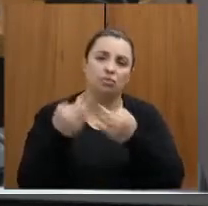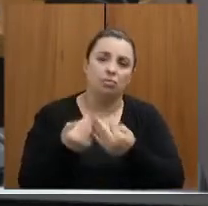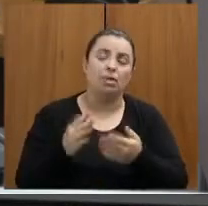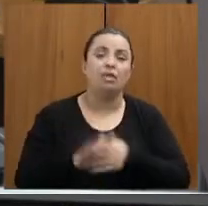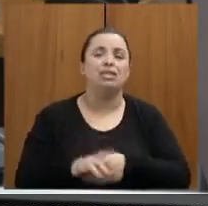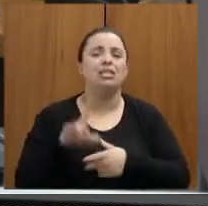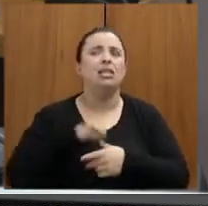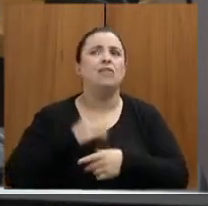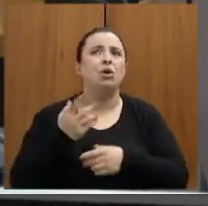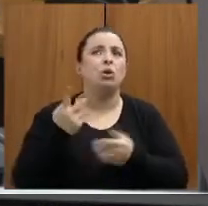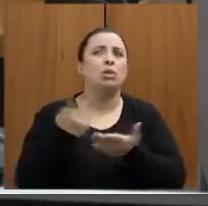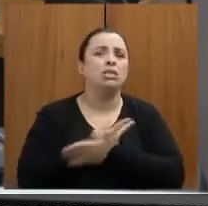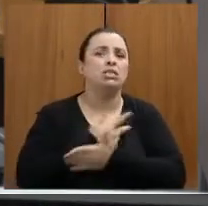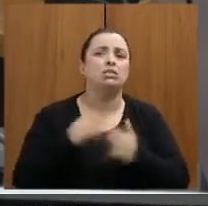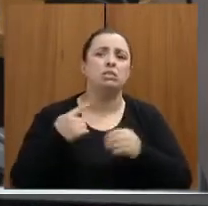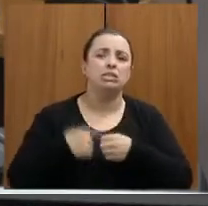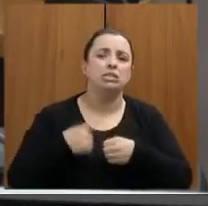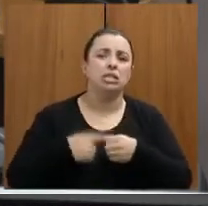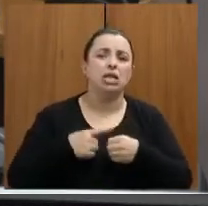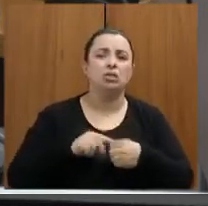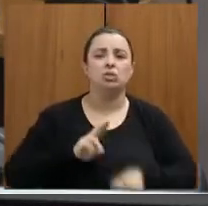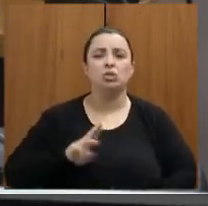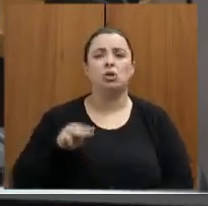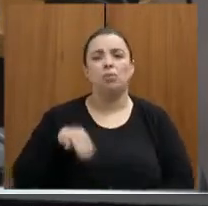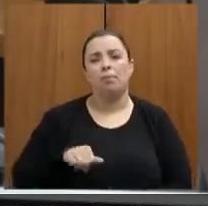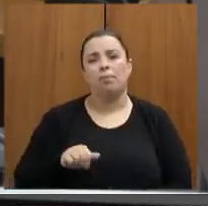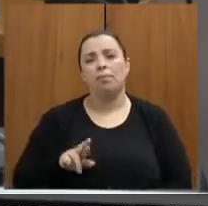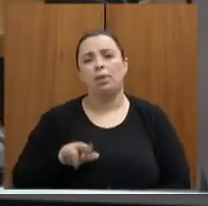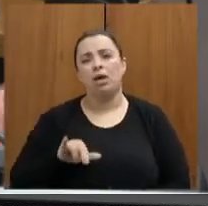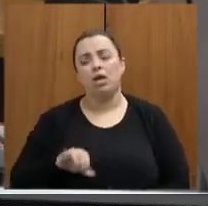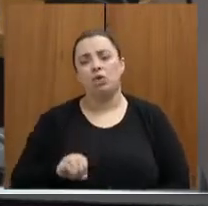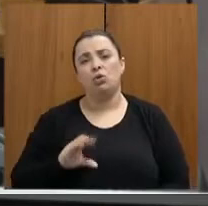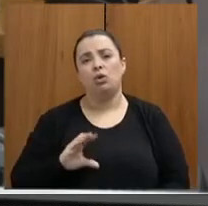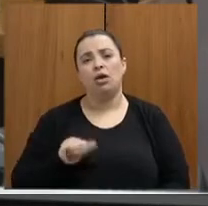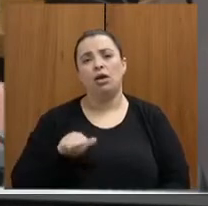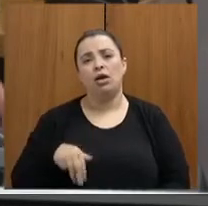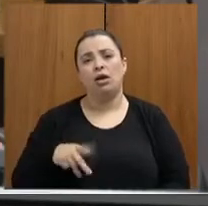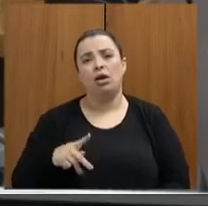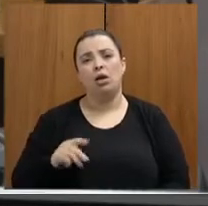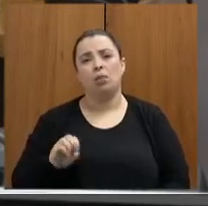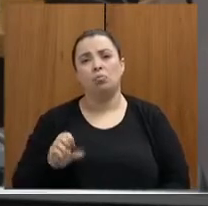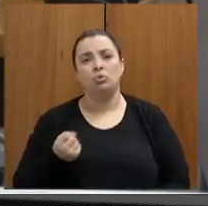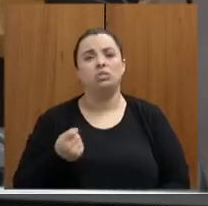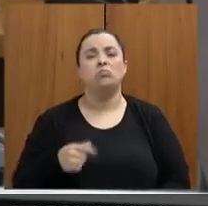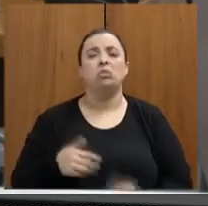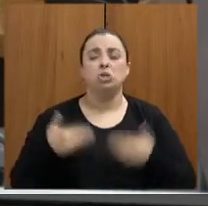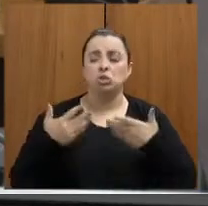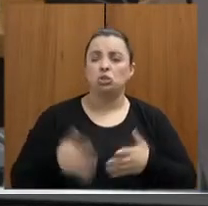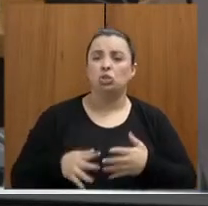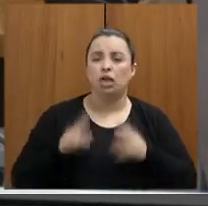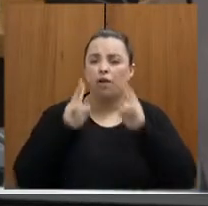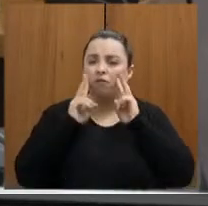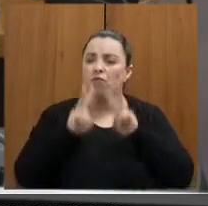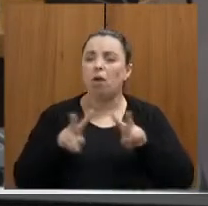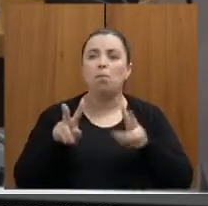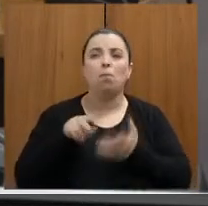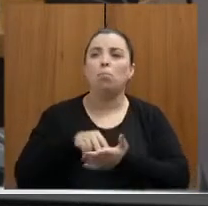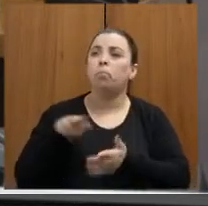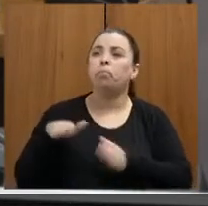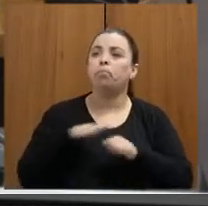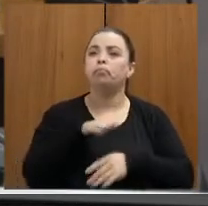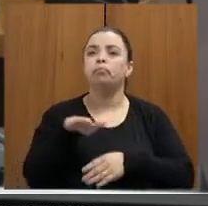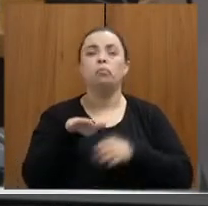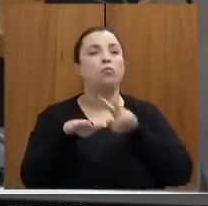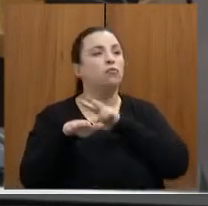uma O que é extraordinária que enquanto você vai passando assim você vai ver naquele Tang horta que eles pegam qualquer cantinho de